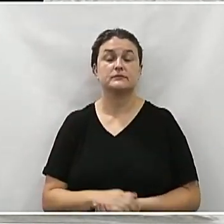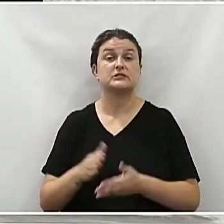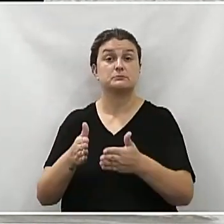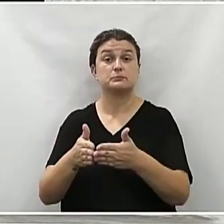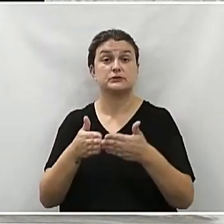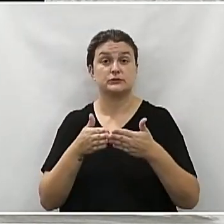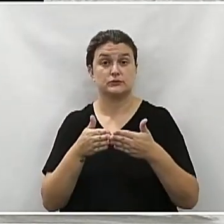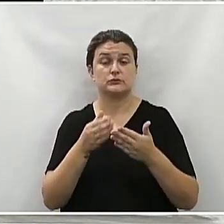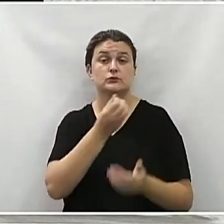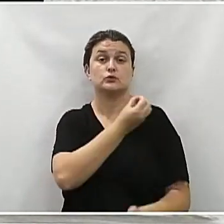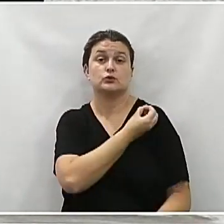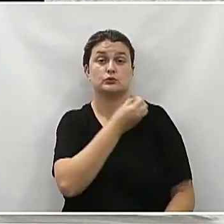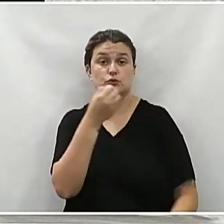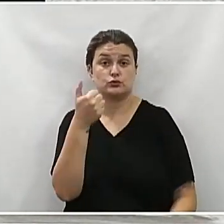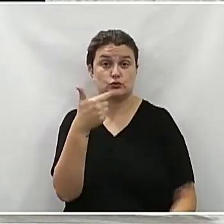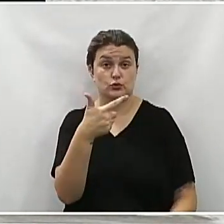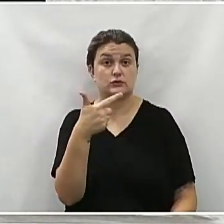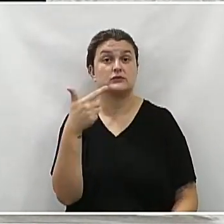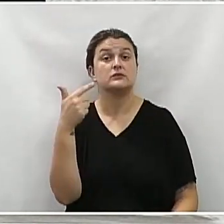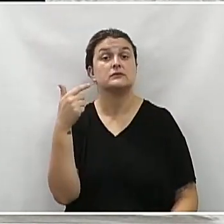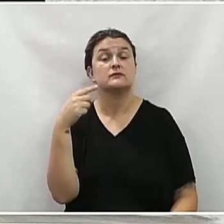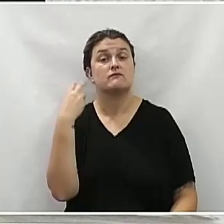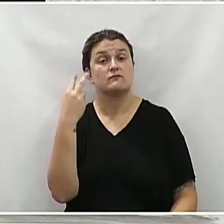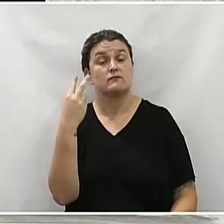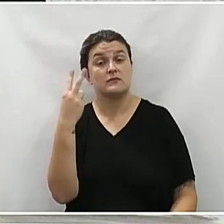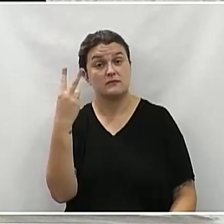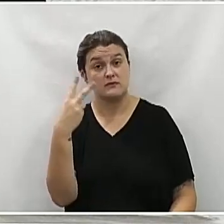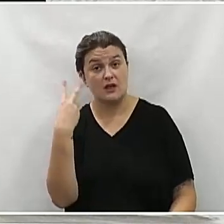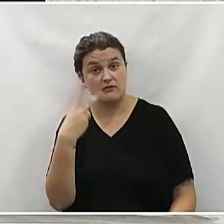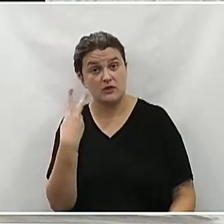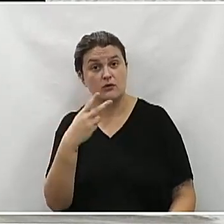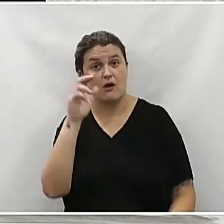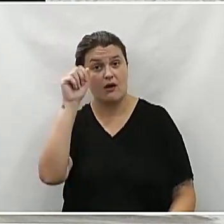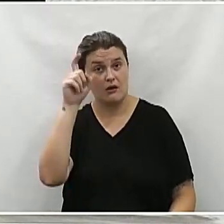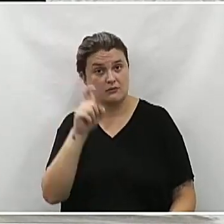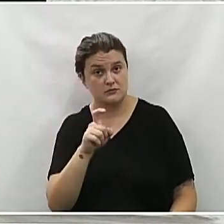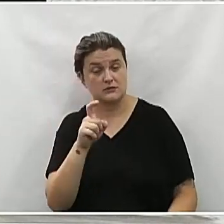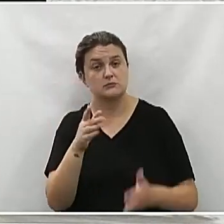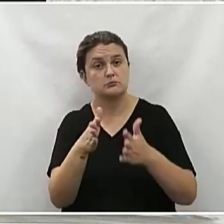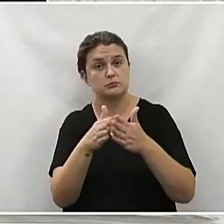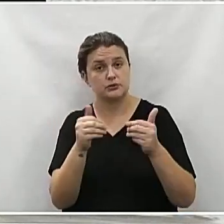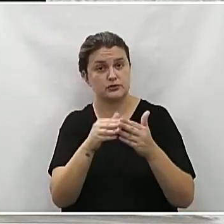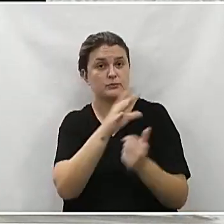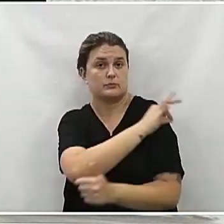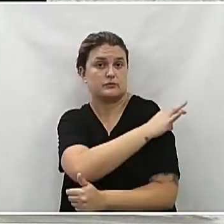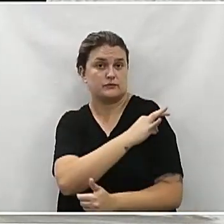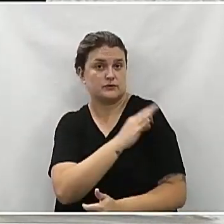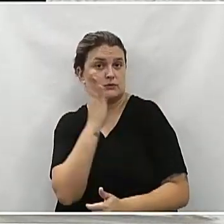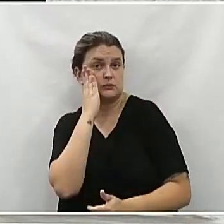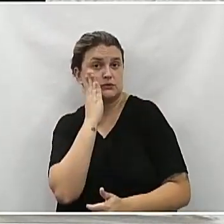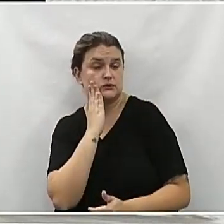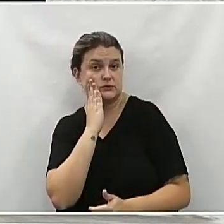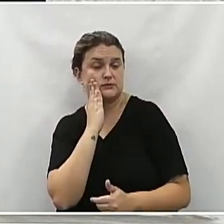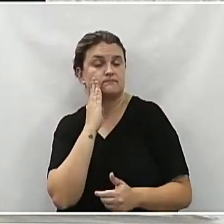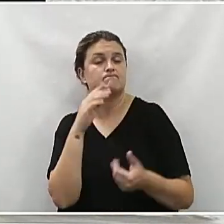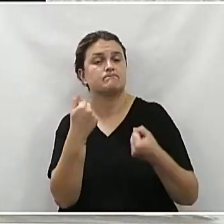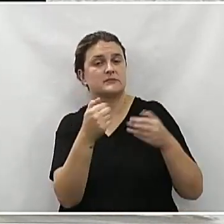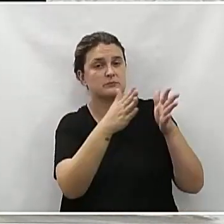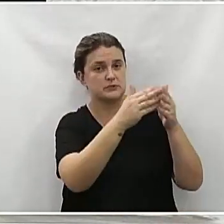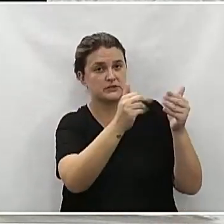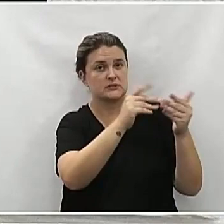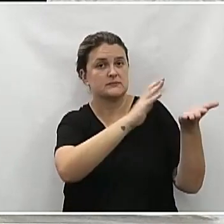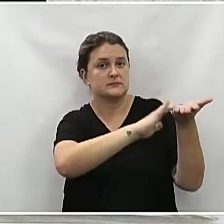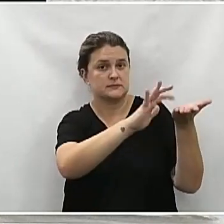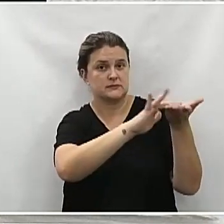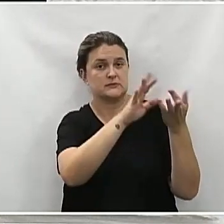Indicações. Número 12 de 2023, do vereador Alex de Anastácio. Ao senhor prefeito municipal, através da secretaria